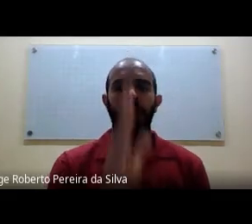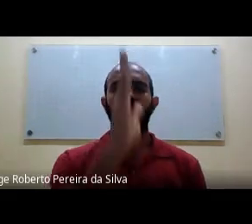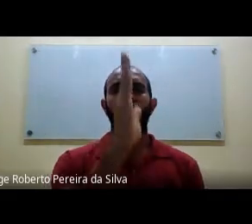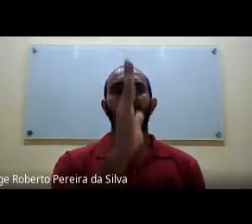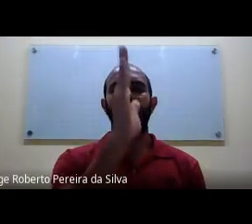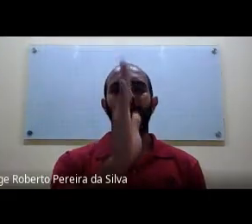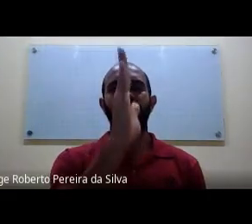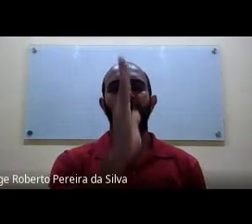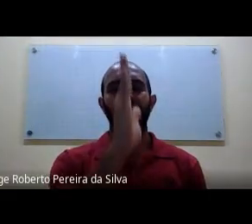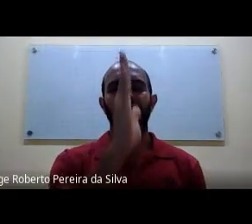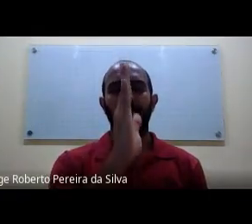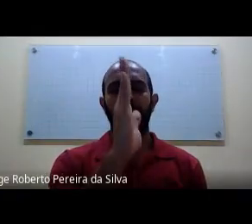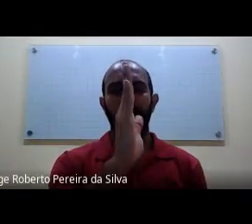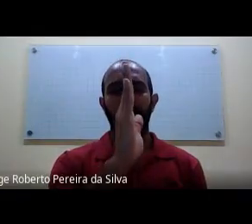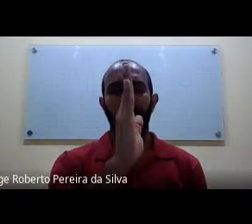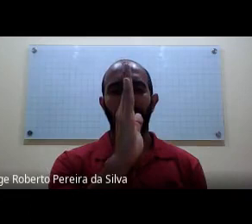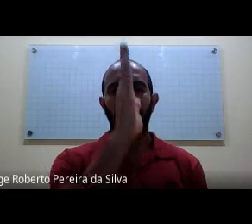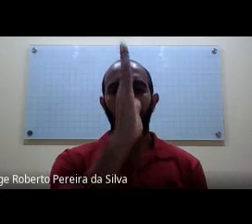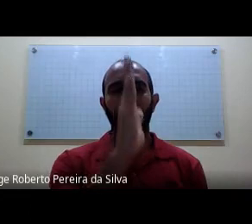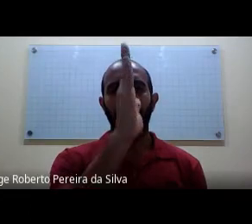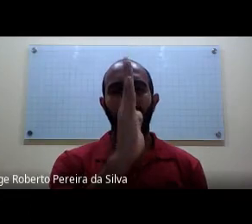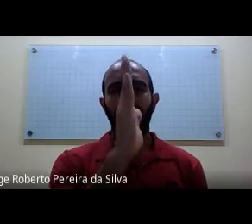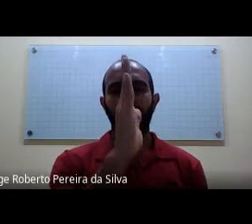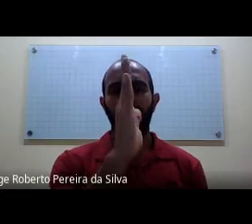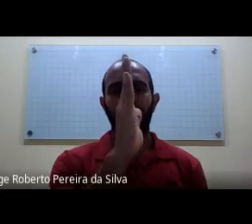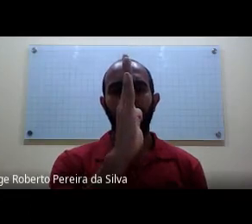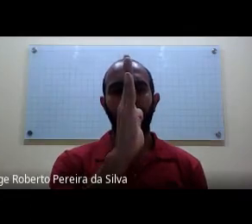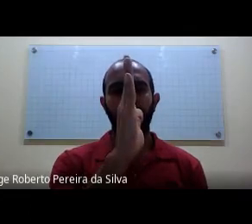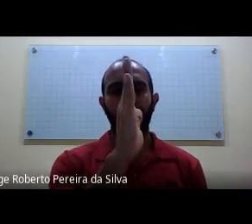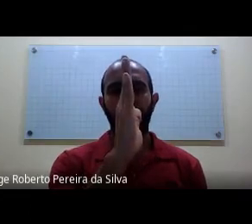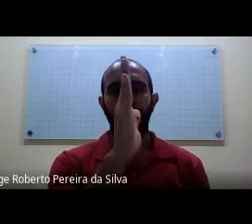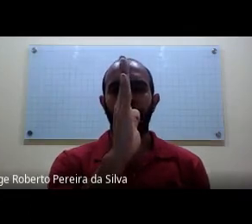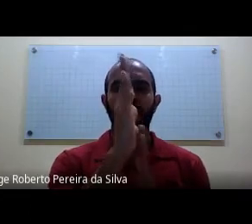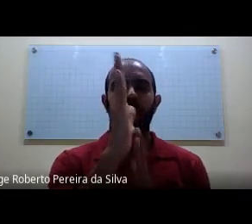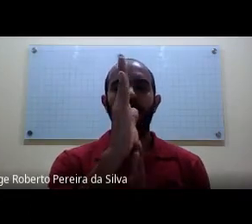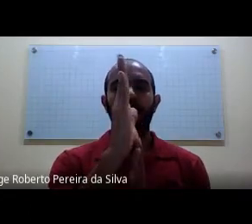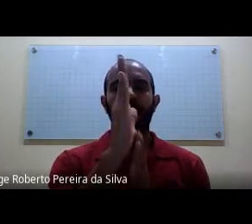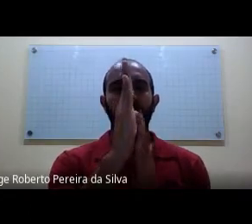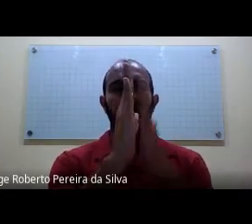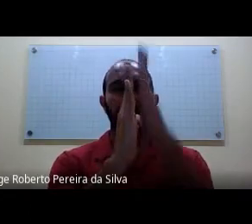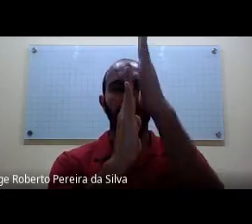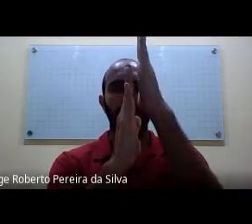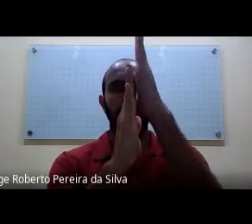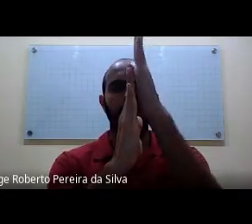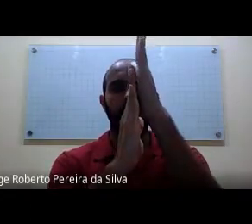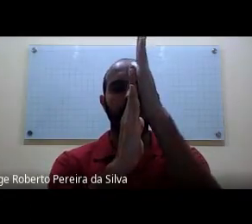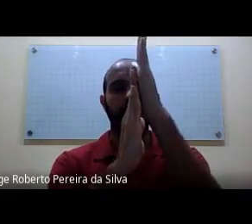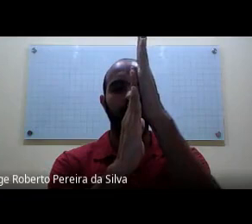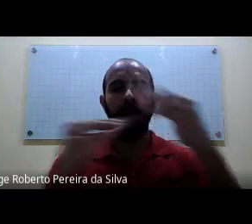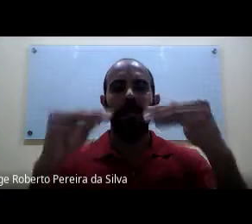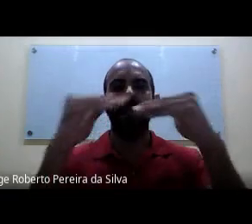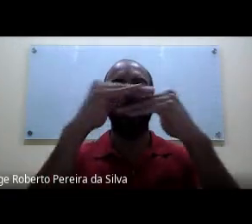quando? Quando essa nossa espira aqui ela estiver em pé. Na hora que ela estiver em pé, a sua espira, o campo magnético está direcionado